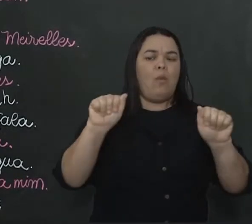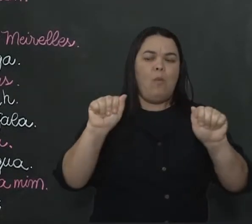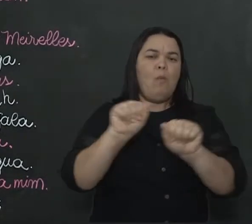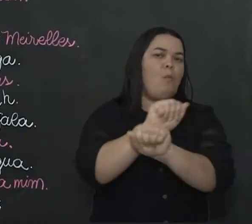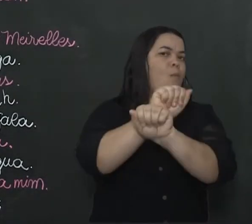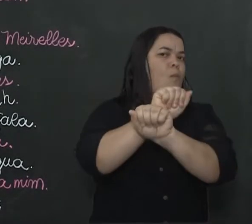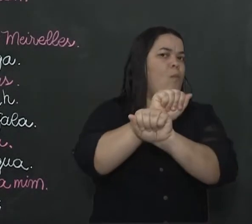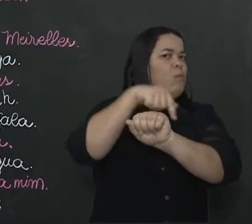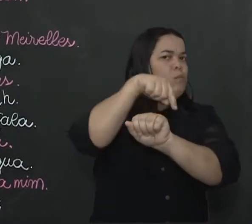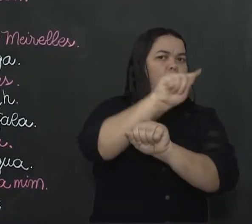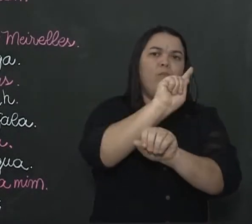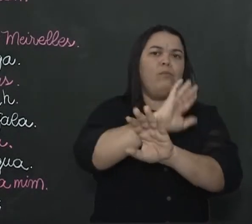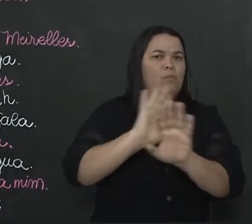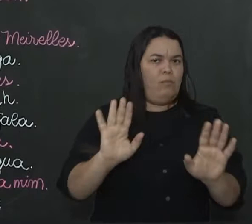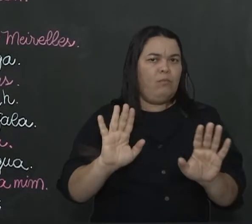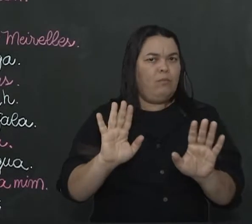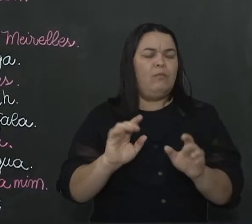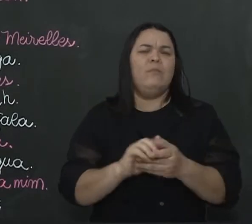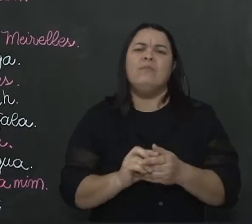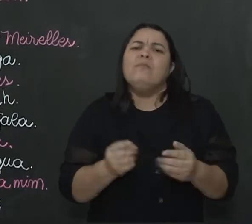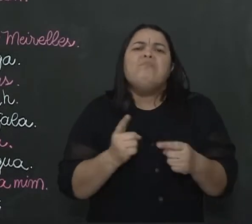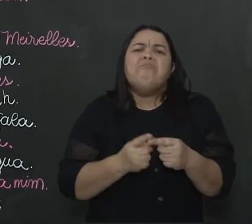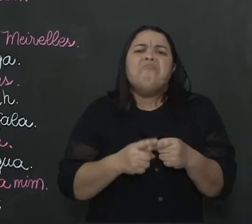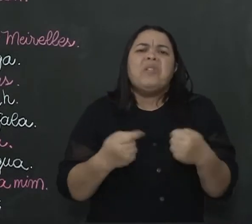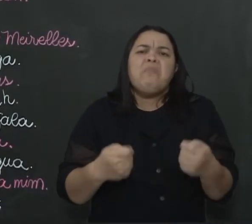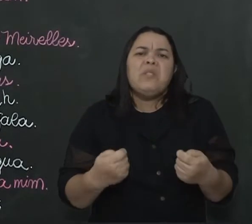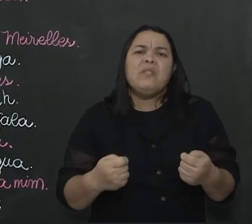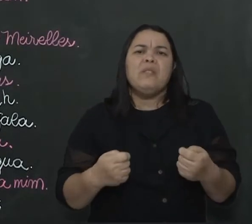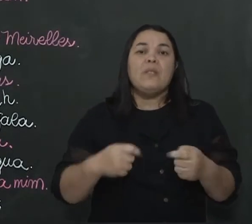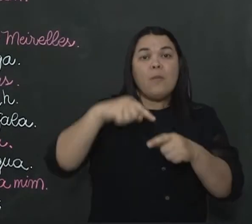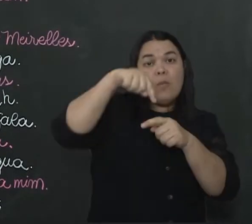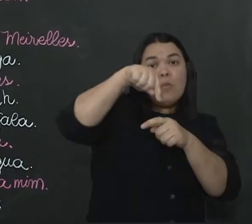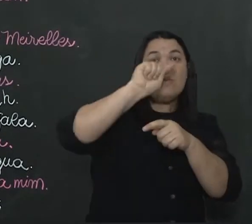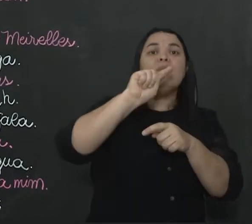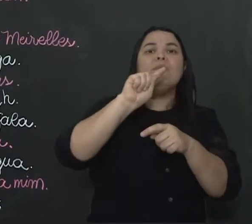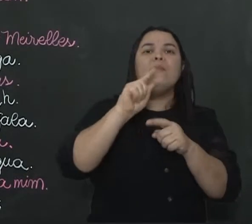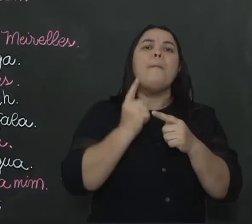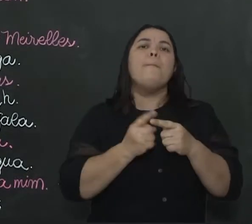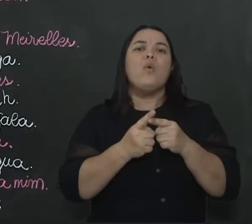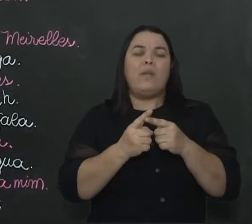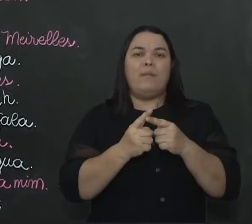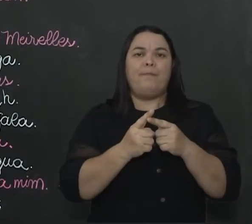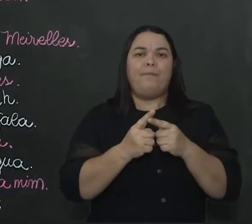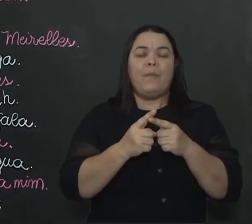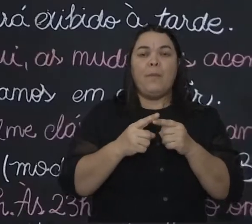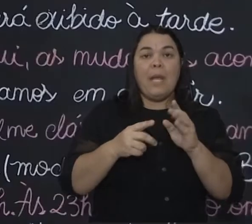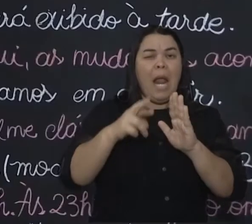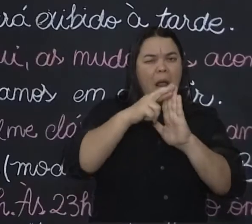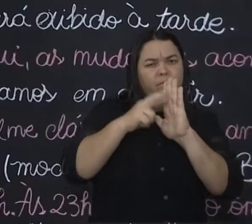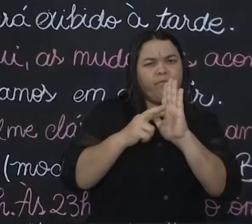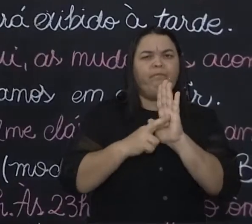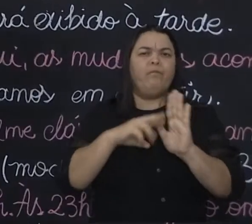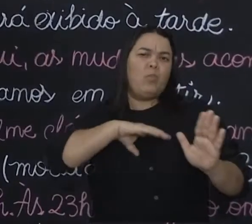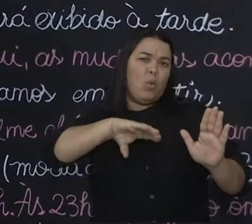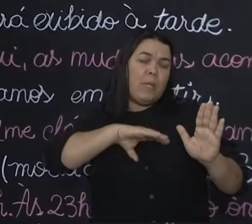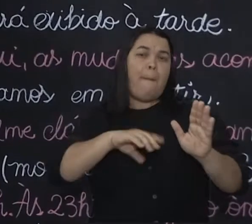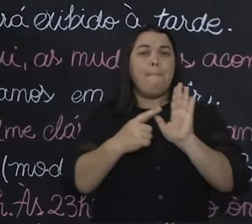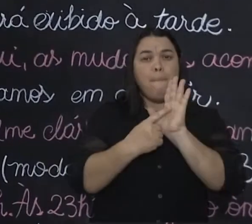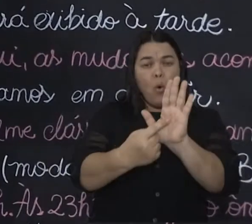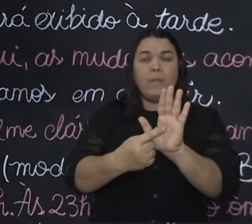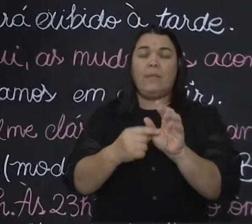grave. Por que que eu preciso desse acento aqui? Porque quem vai a algum lugar. Então, o